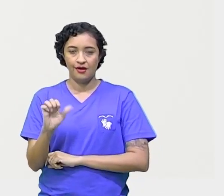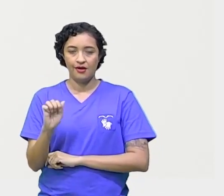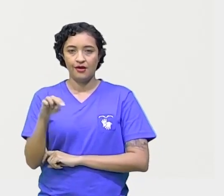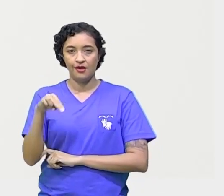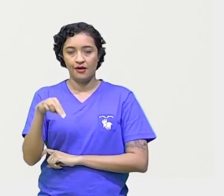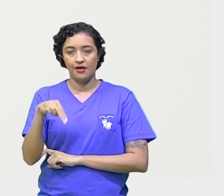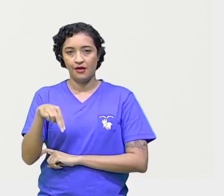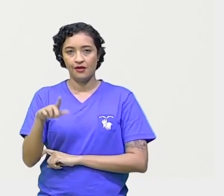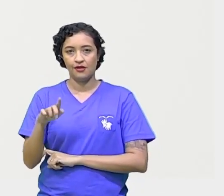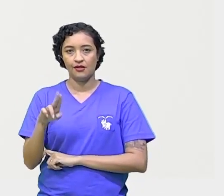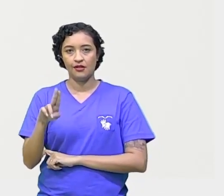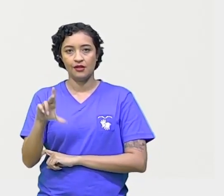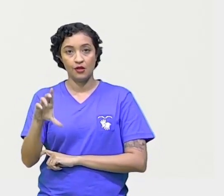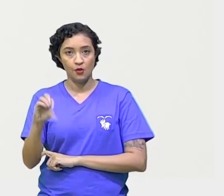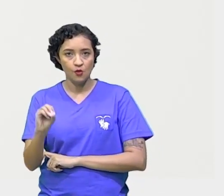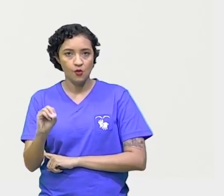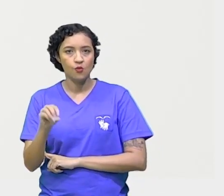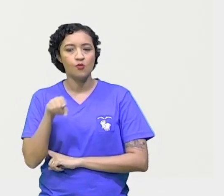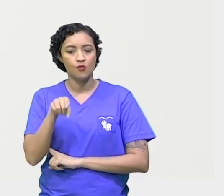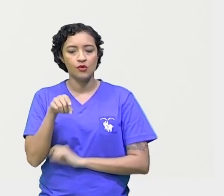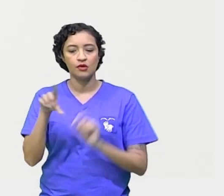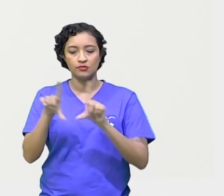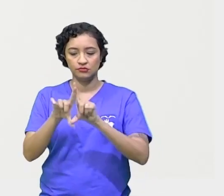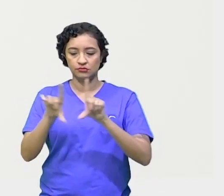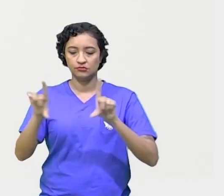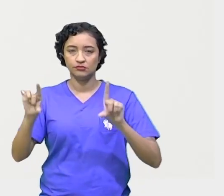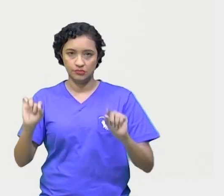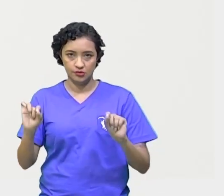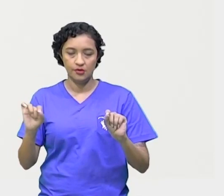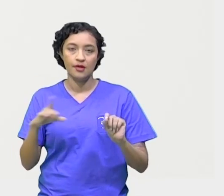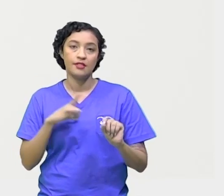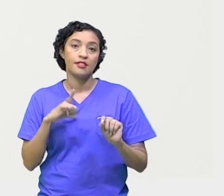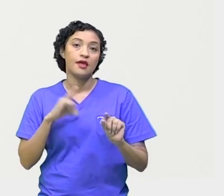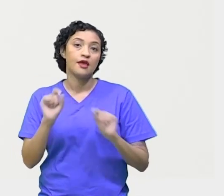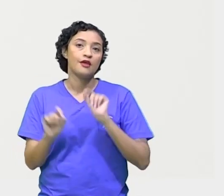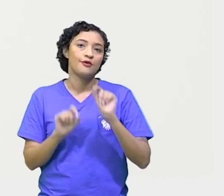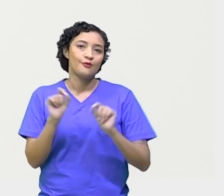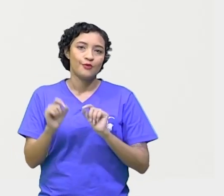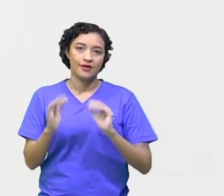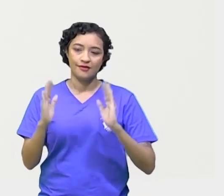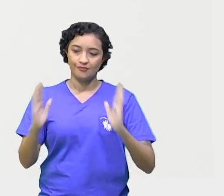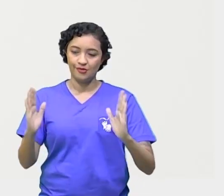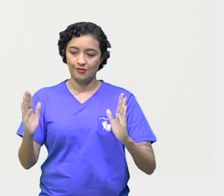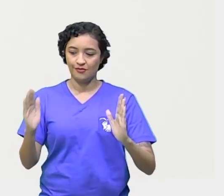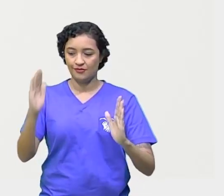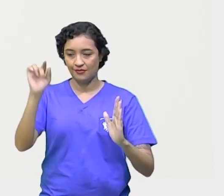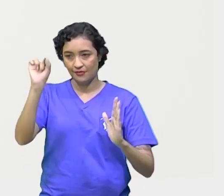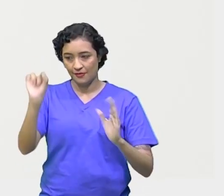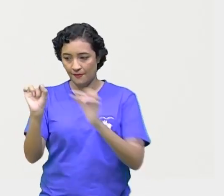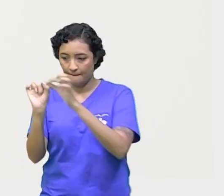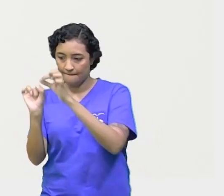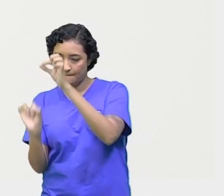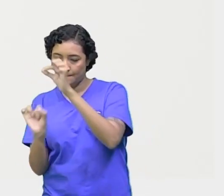muito bem bom e que vai ser o perímetro o perímetro vai ser 110